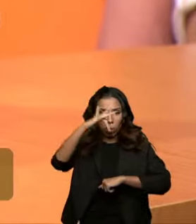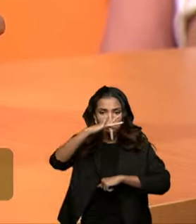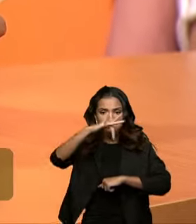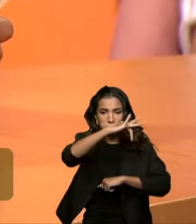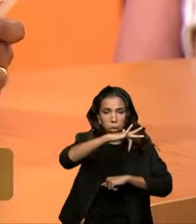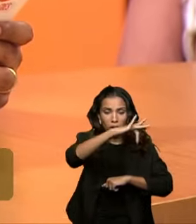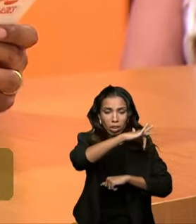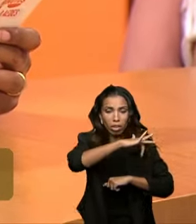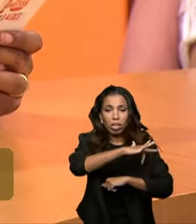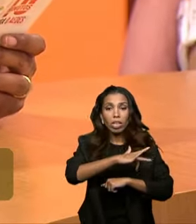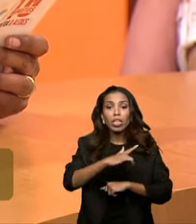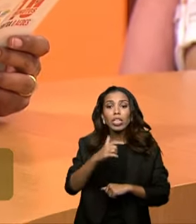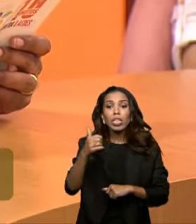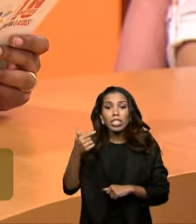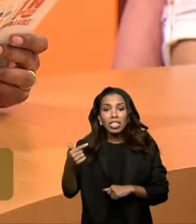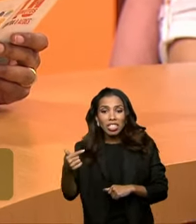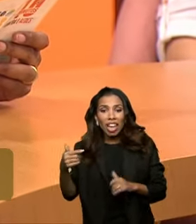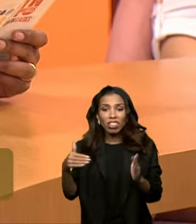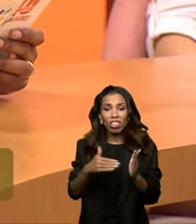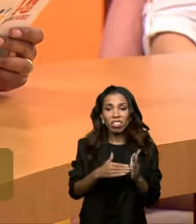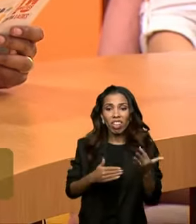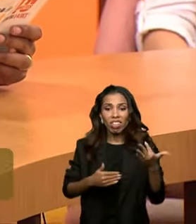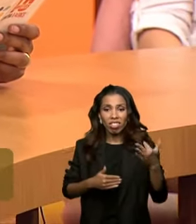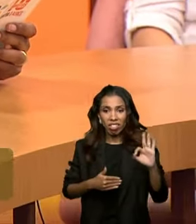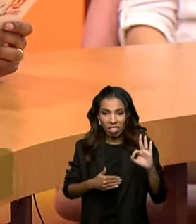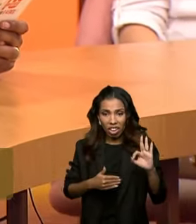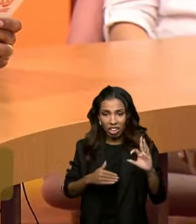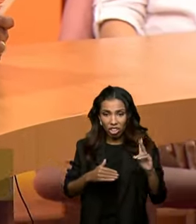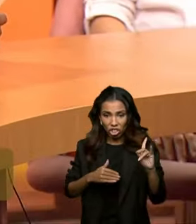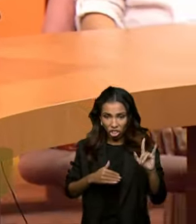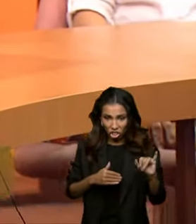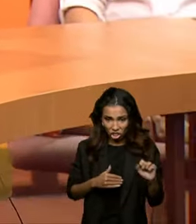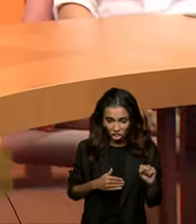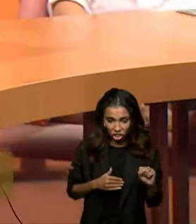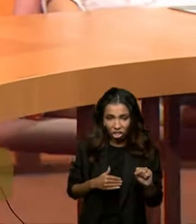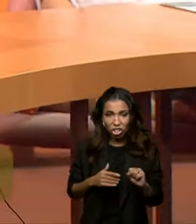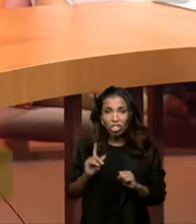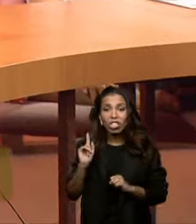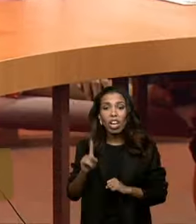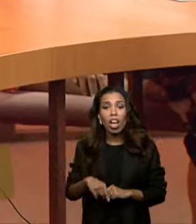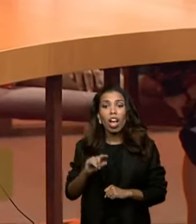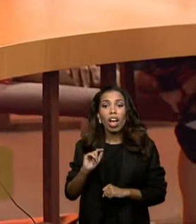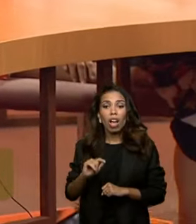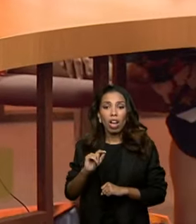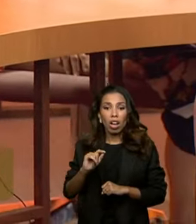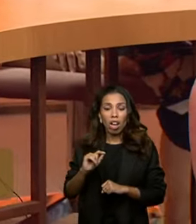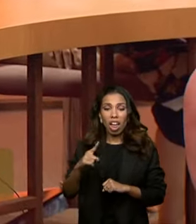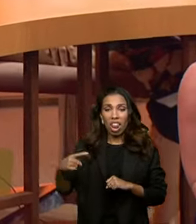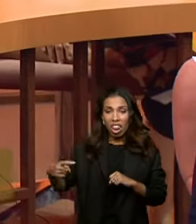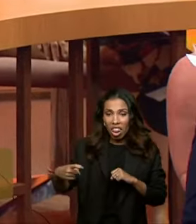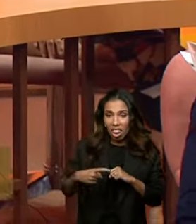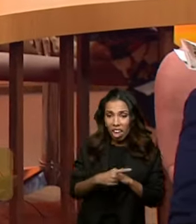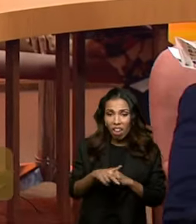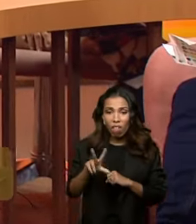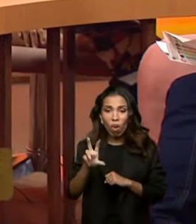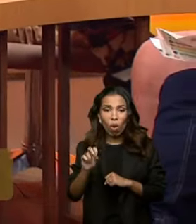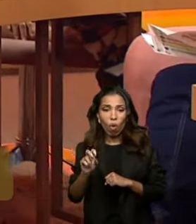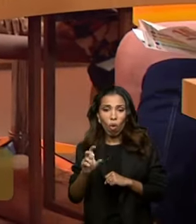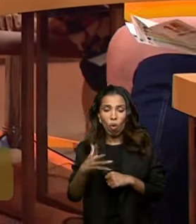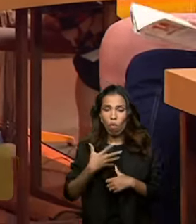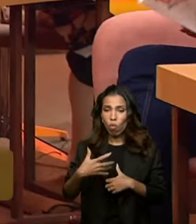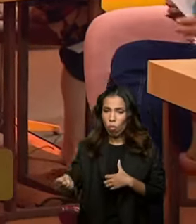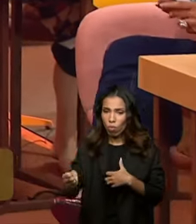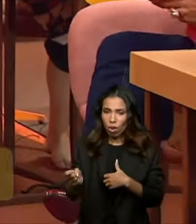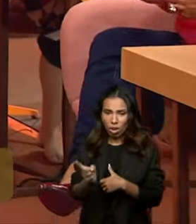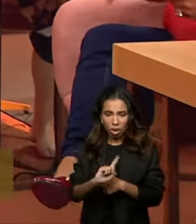o Aedes demora de 7 a 10 dias. O ovo não transmite, a larva não transmite, a pupa não transmite. Então, e é muito mais